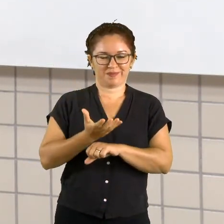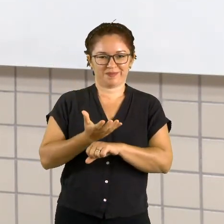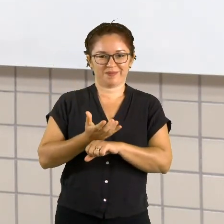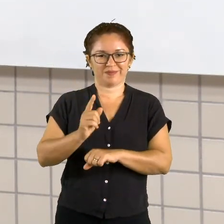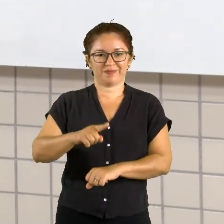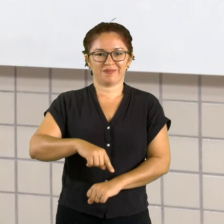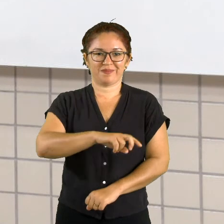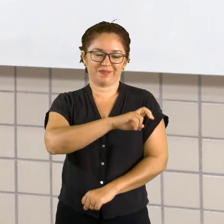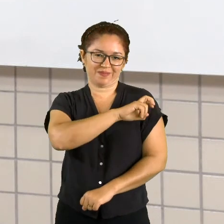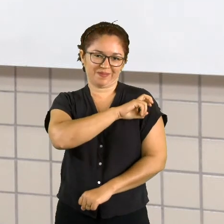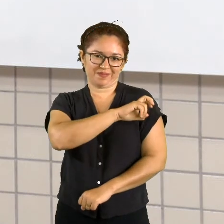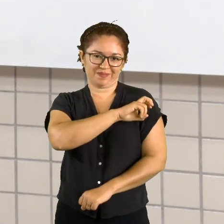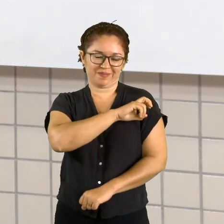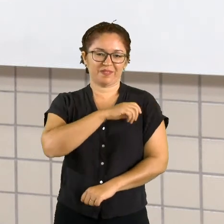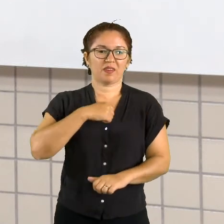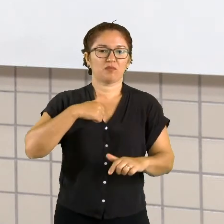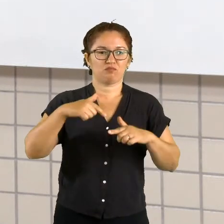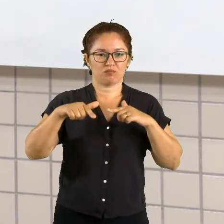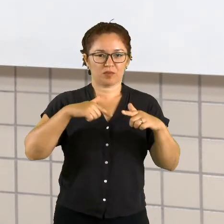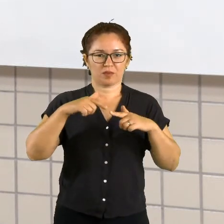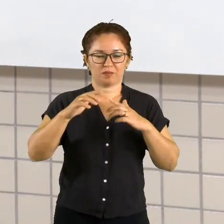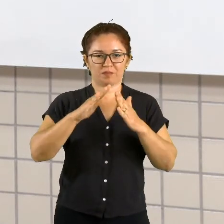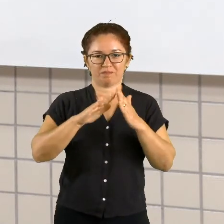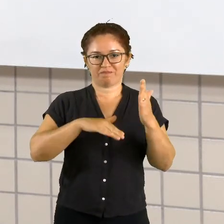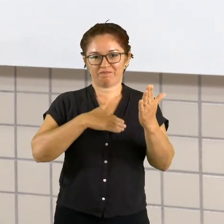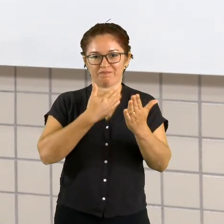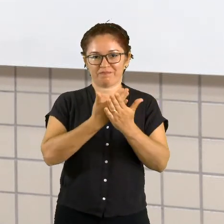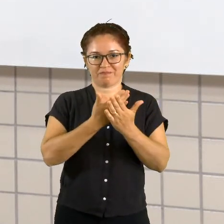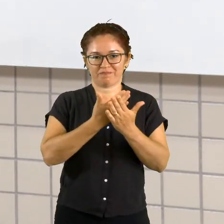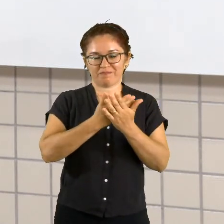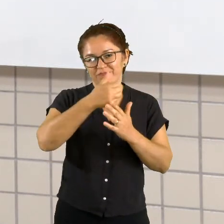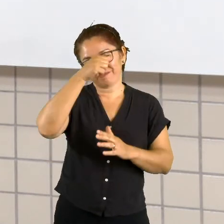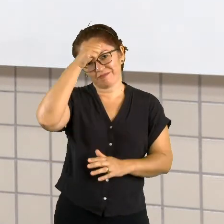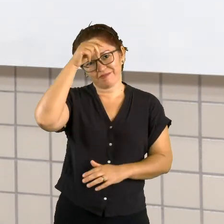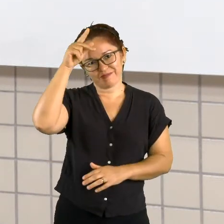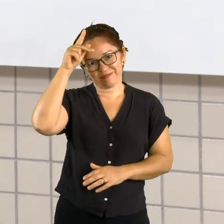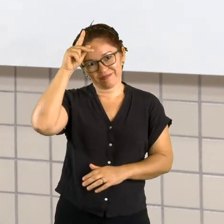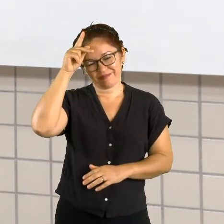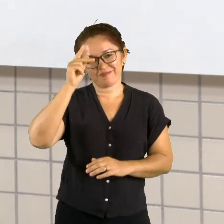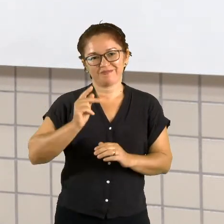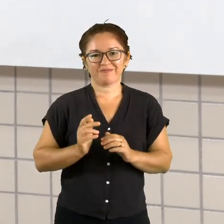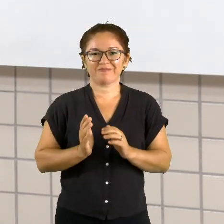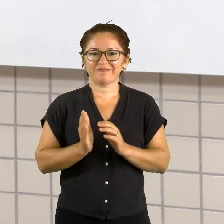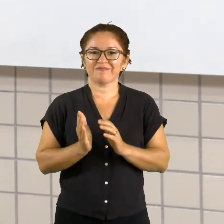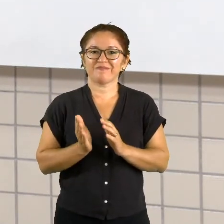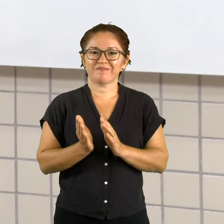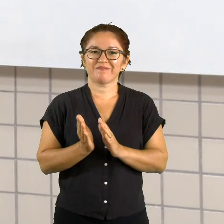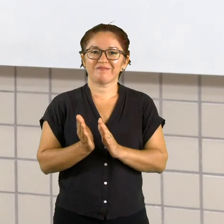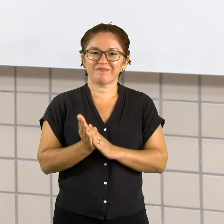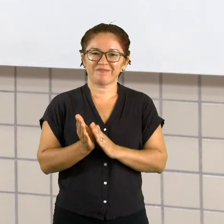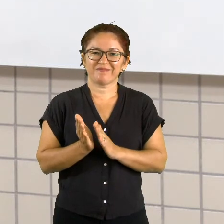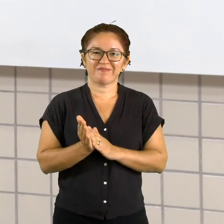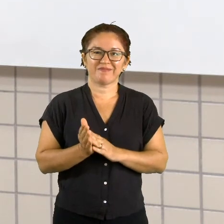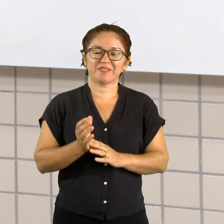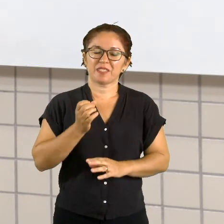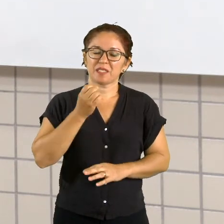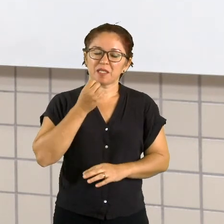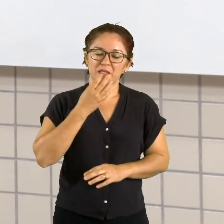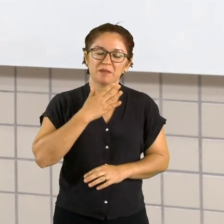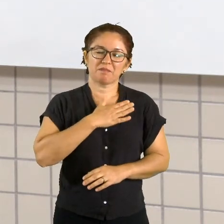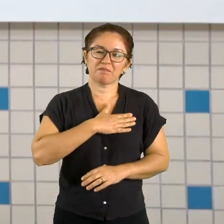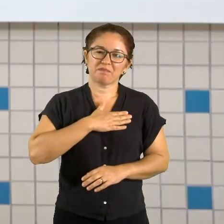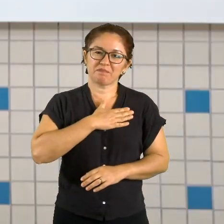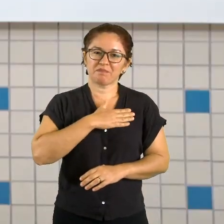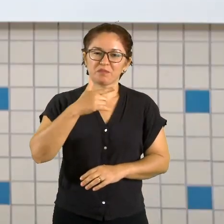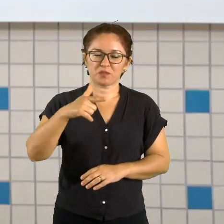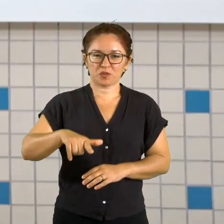sou professor aqui da Rede de Palmas, da Escola Margarida Lemos, e é um prazer estar com vocês novamente para mais uma aula de ciências.